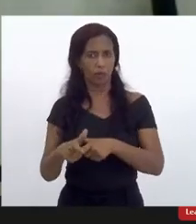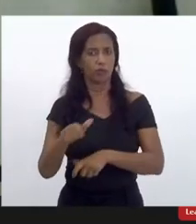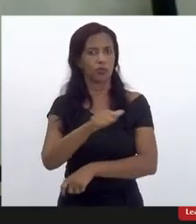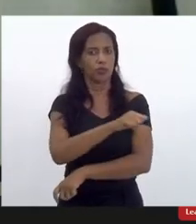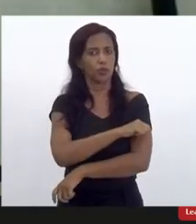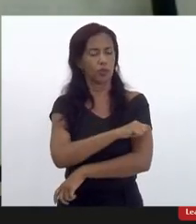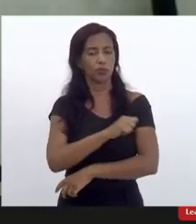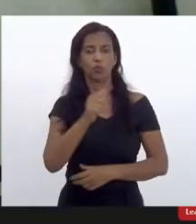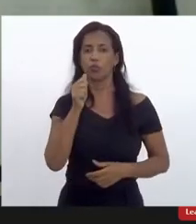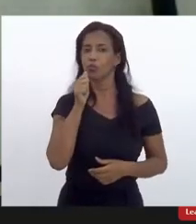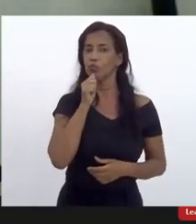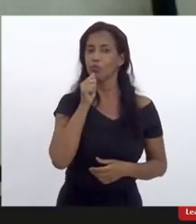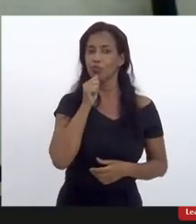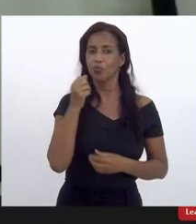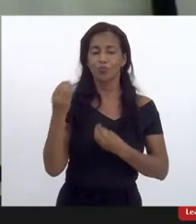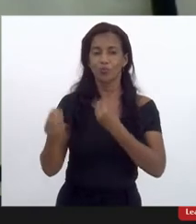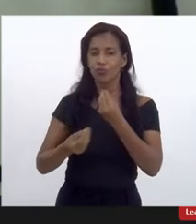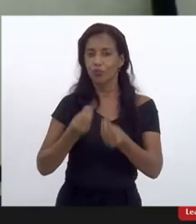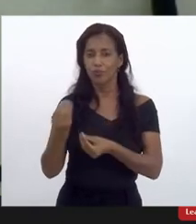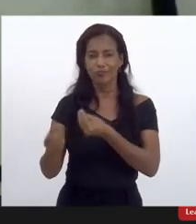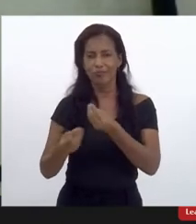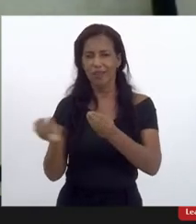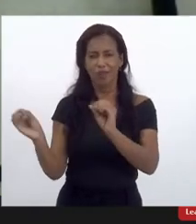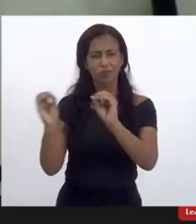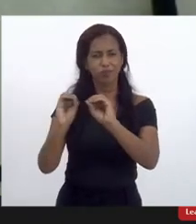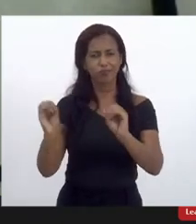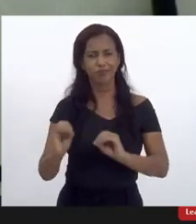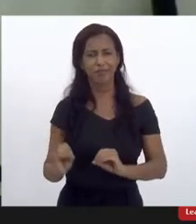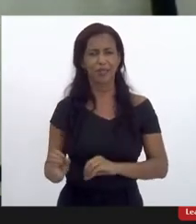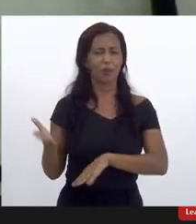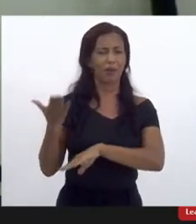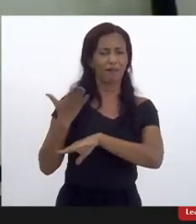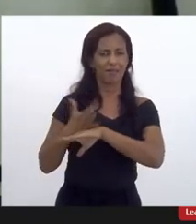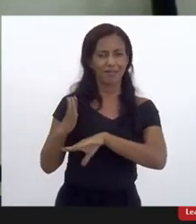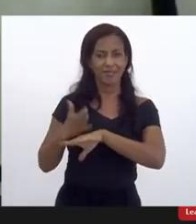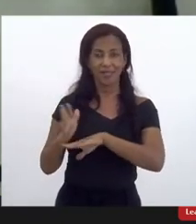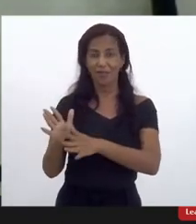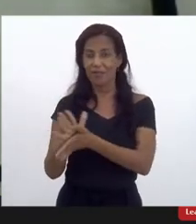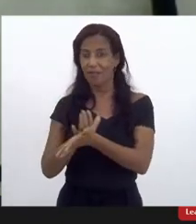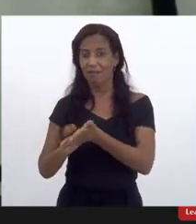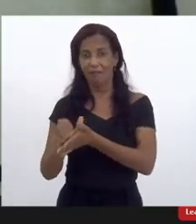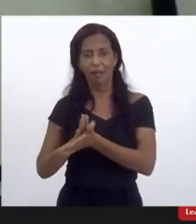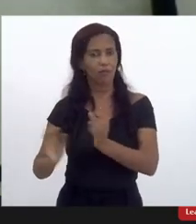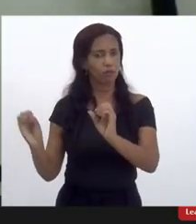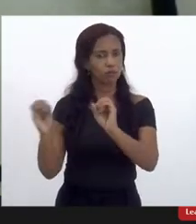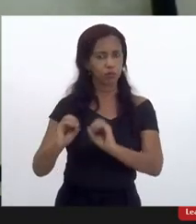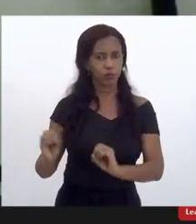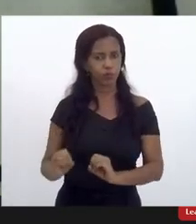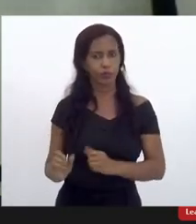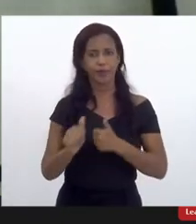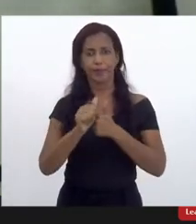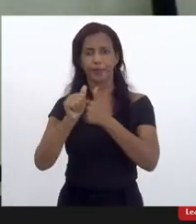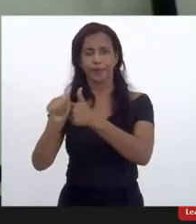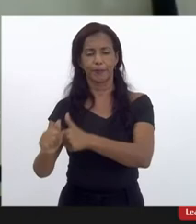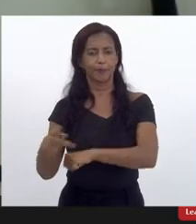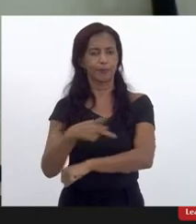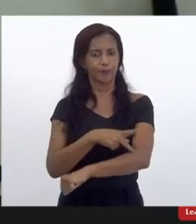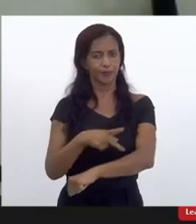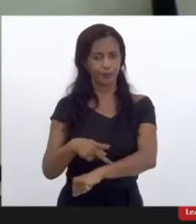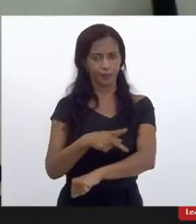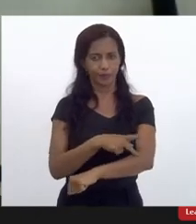alunos que não tiveram nenhuma atividade, não fizeram nenhuma atividade de acompanhamento